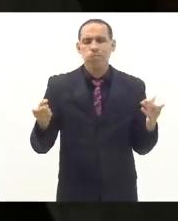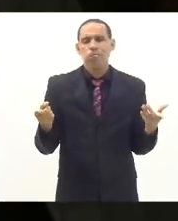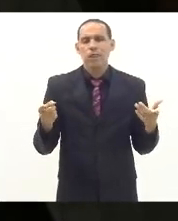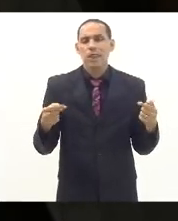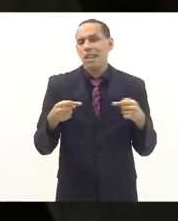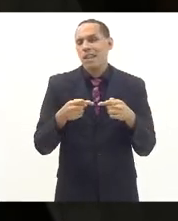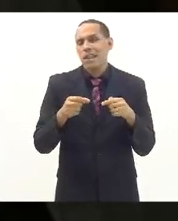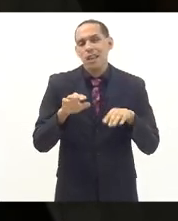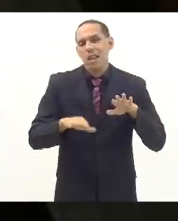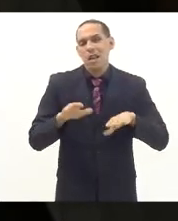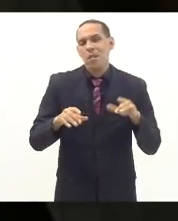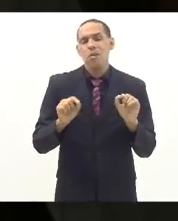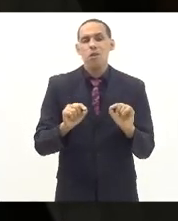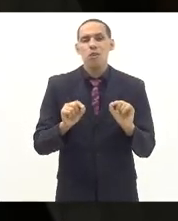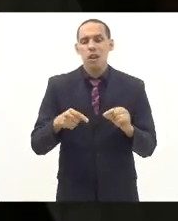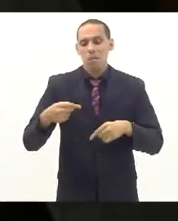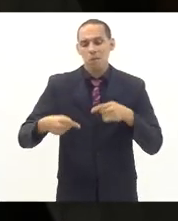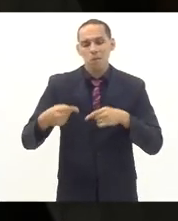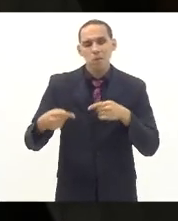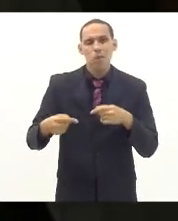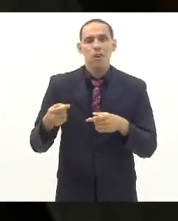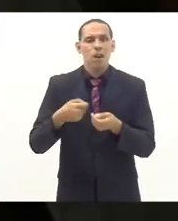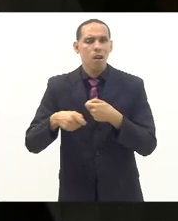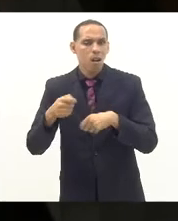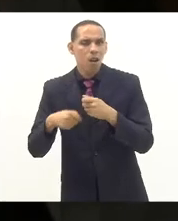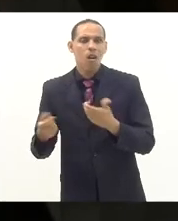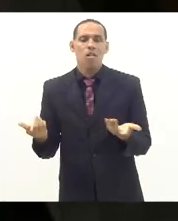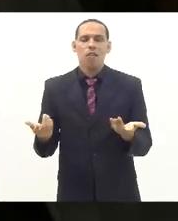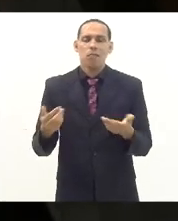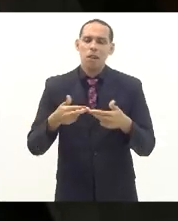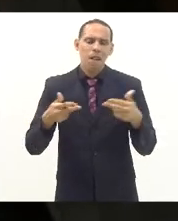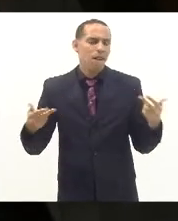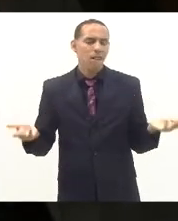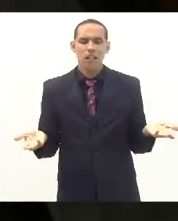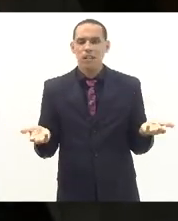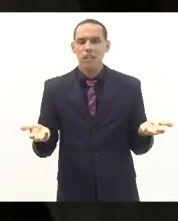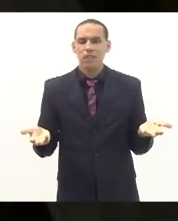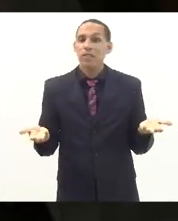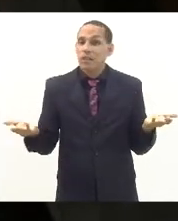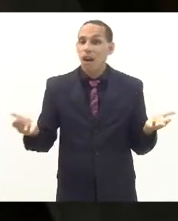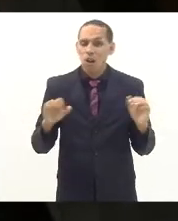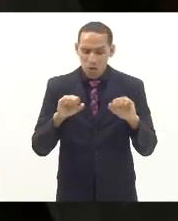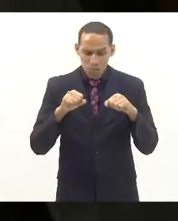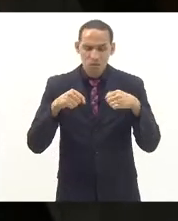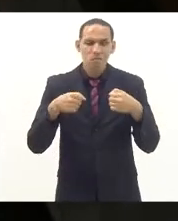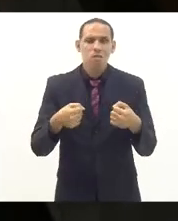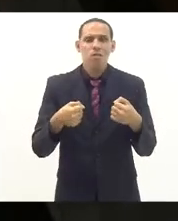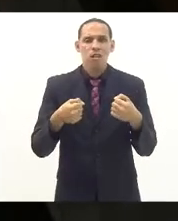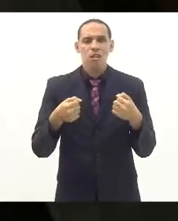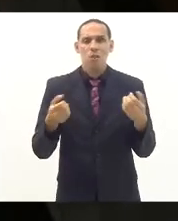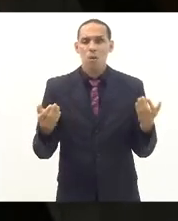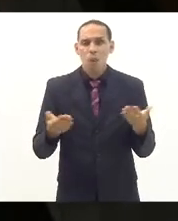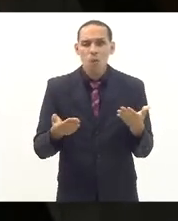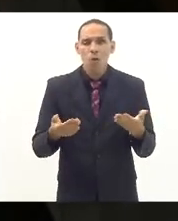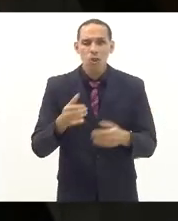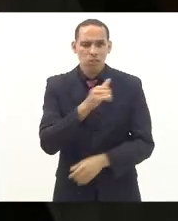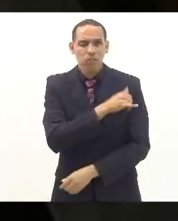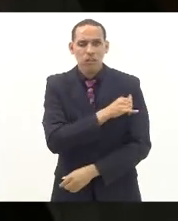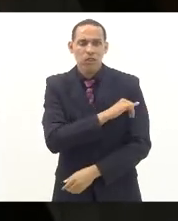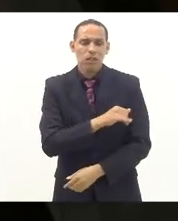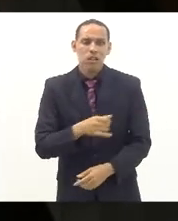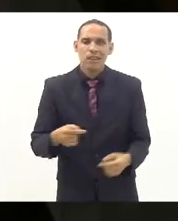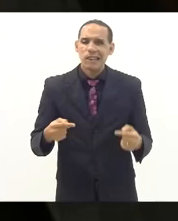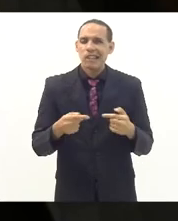como sabemos Então me parece que os esforços é que existem no Rio de Janeiro